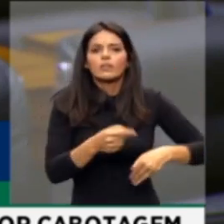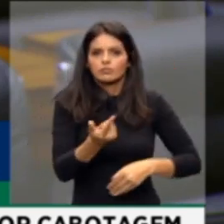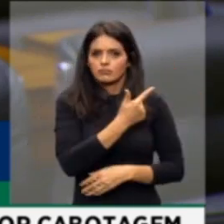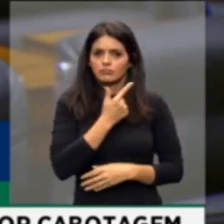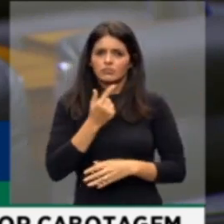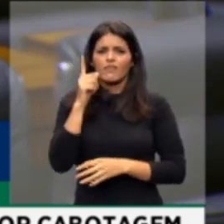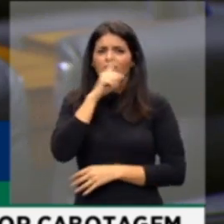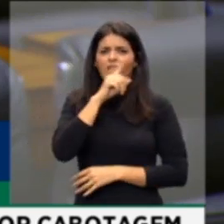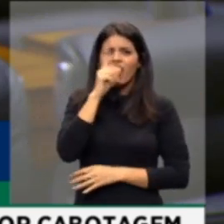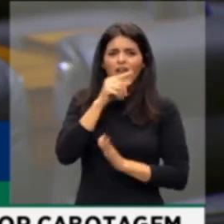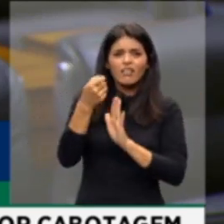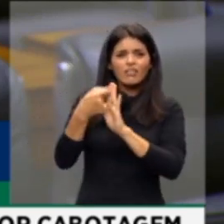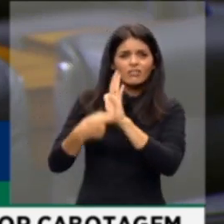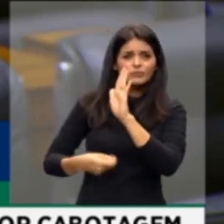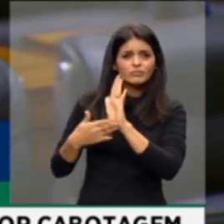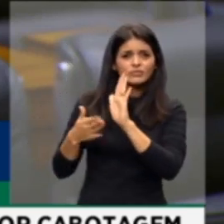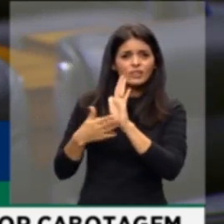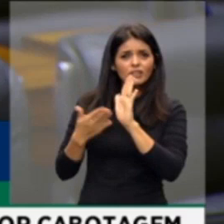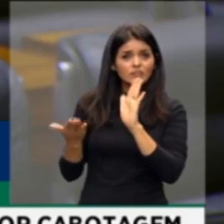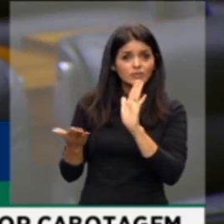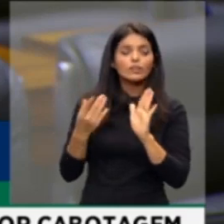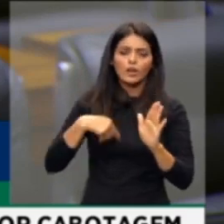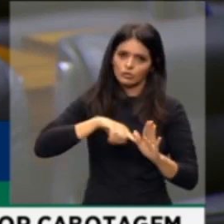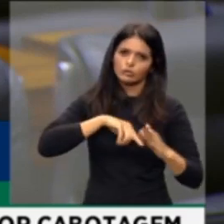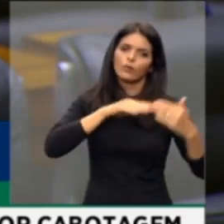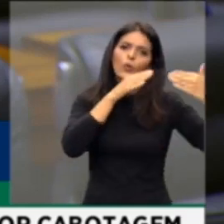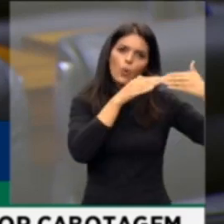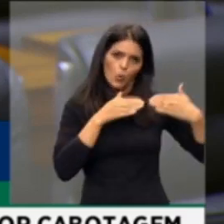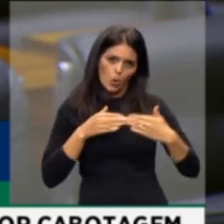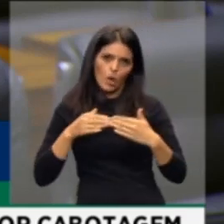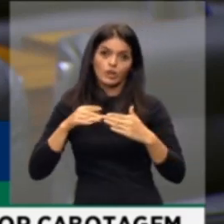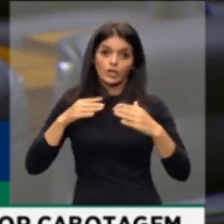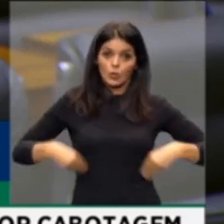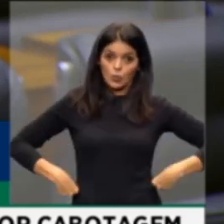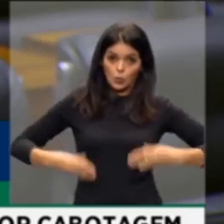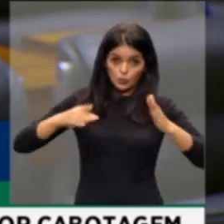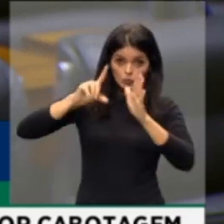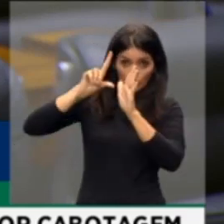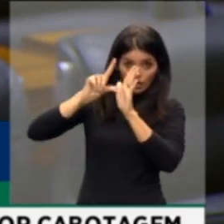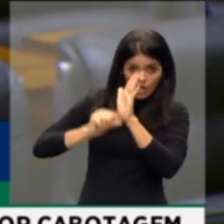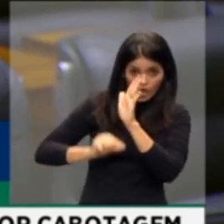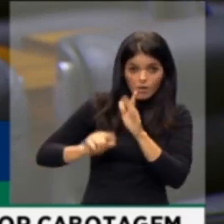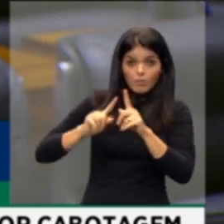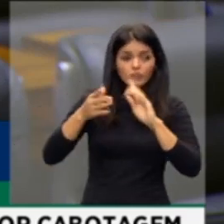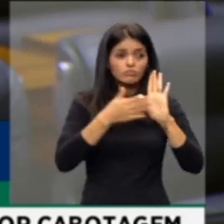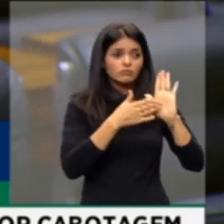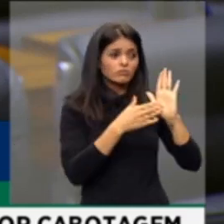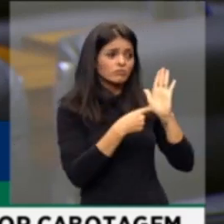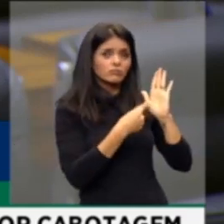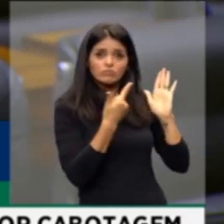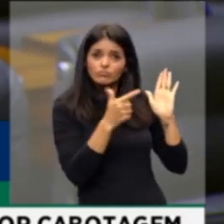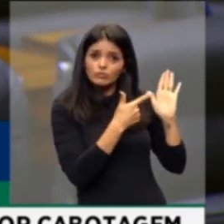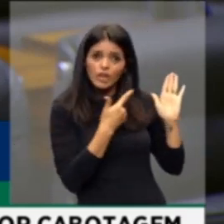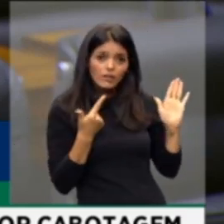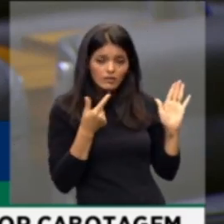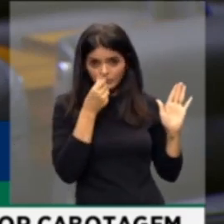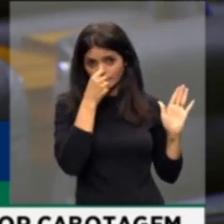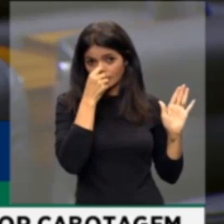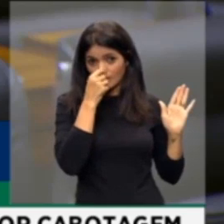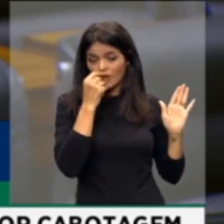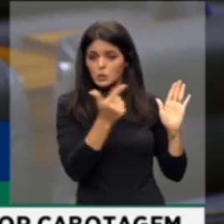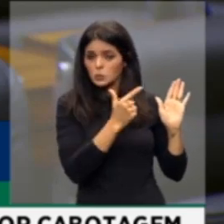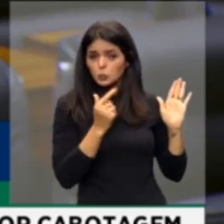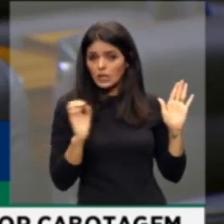projeto, como, por exemplo, todos nós concordamos que tem que haver redução de custo, mas o projeto não proporciona isso. O projeto não